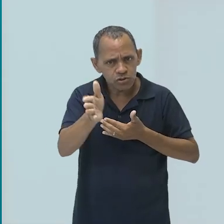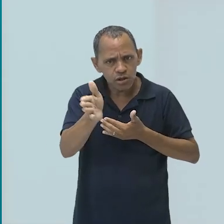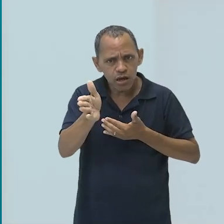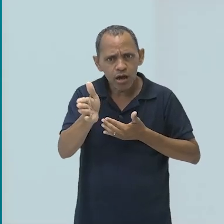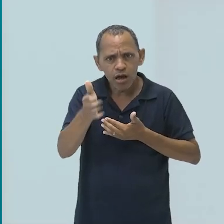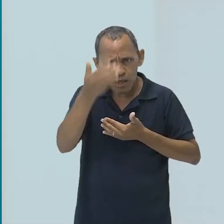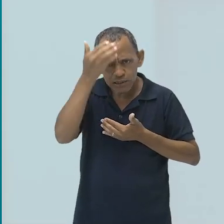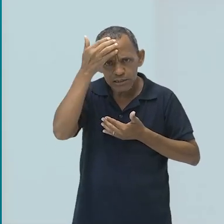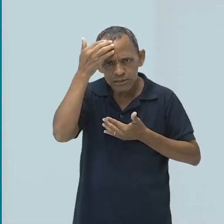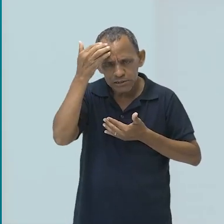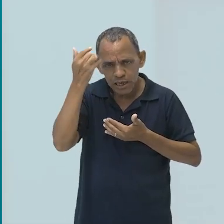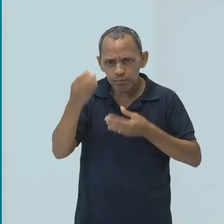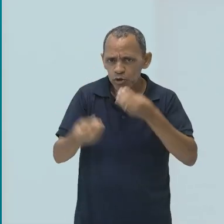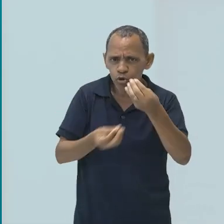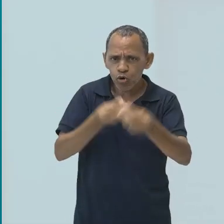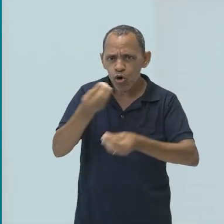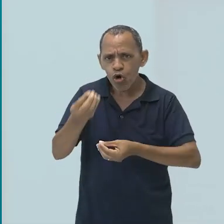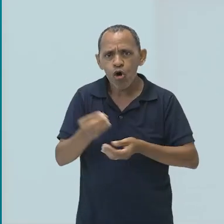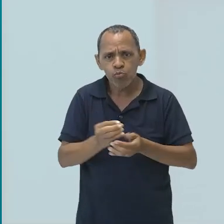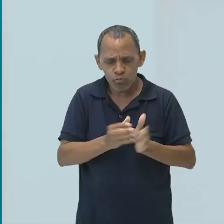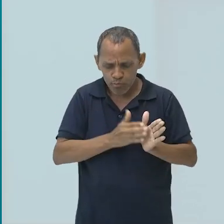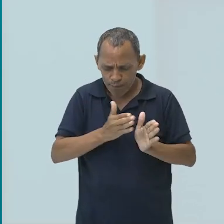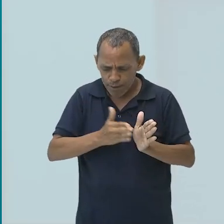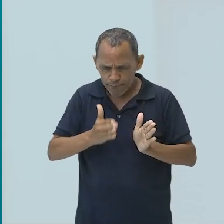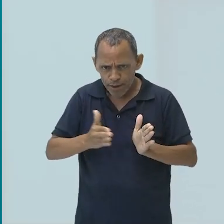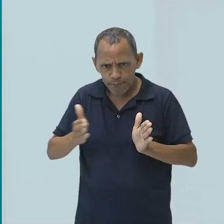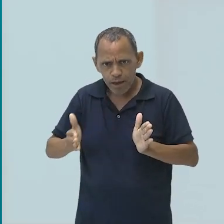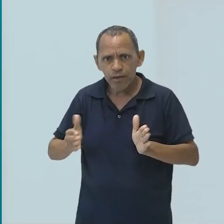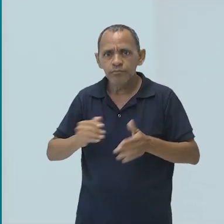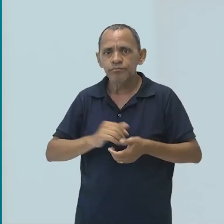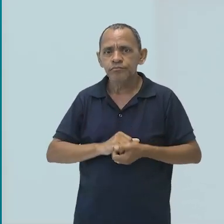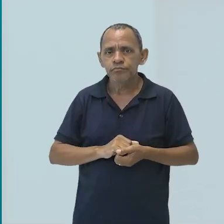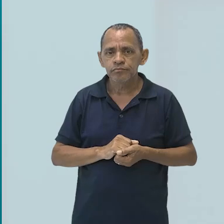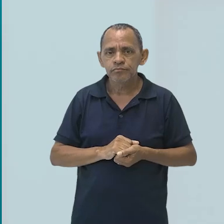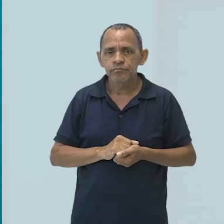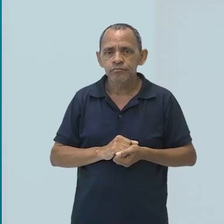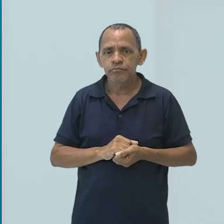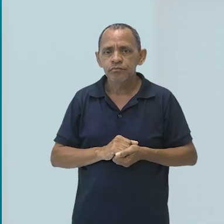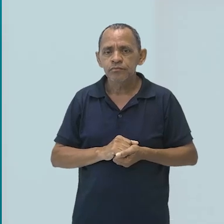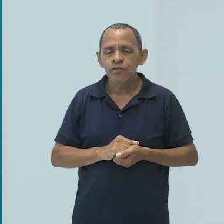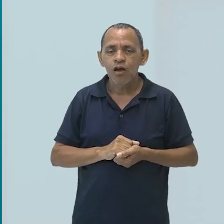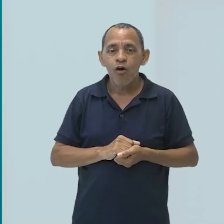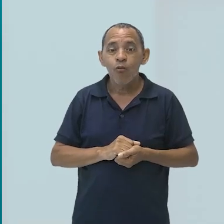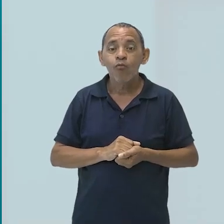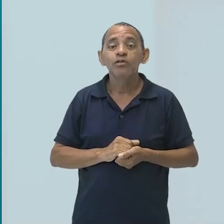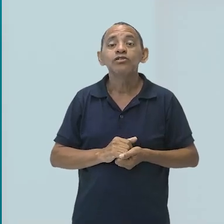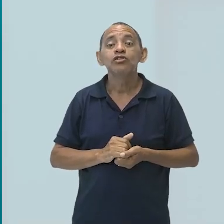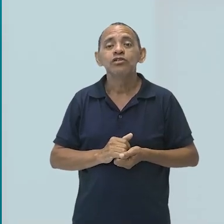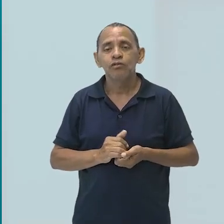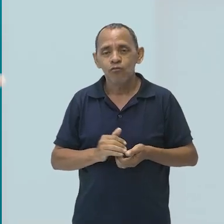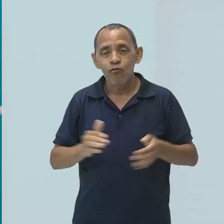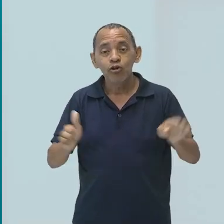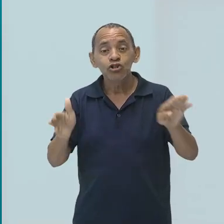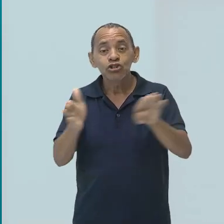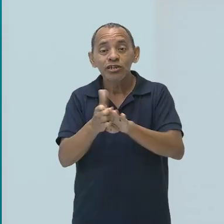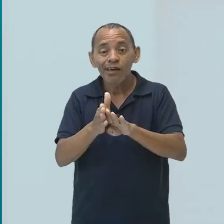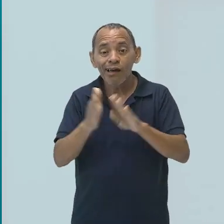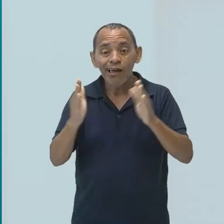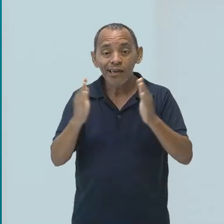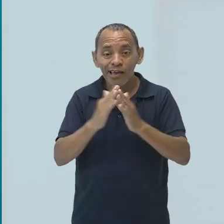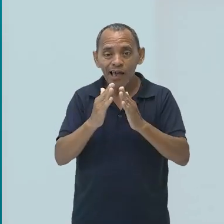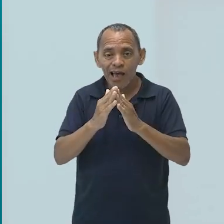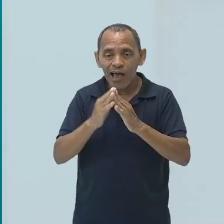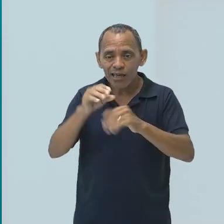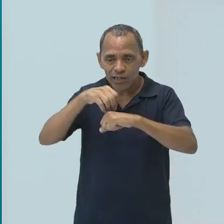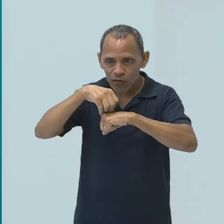fazer agora? Além de ter esse conhecimento para si, vocês vão chegar na casa de vocês e vocês vão passar esse